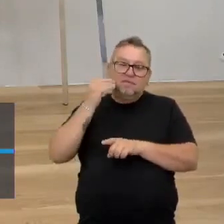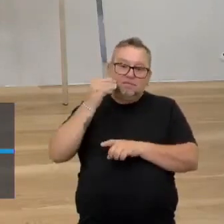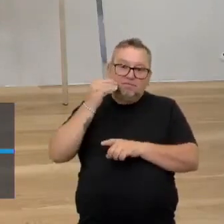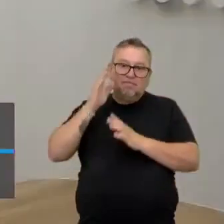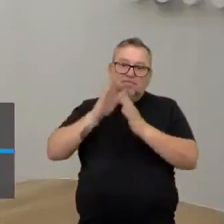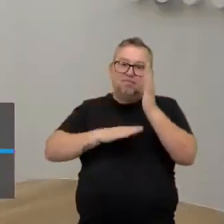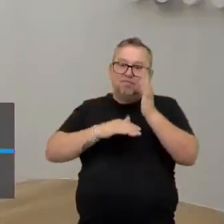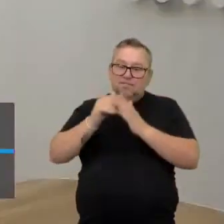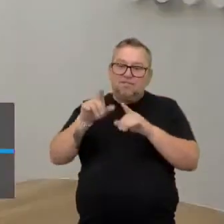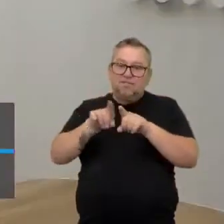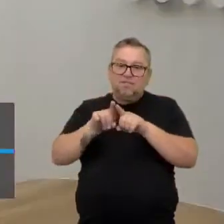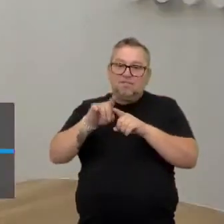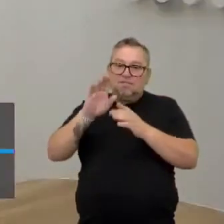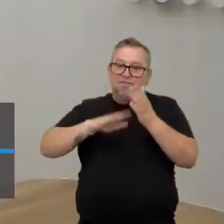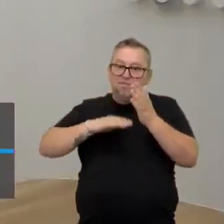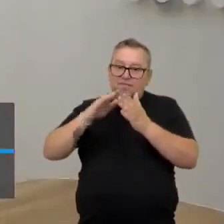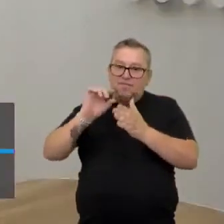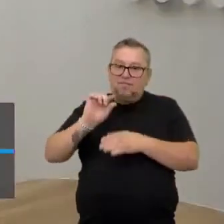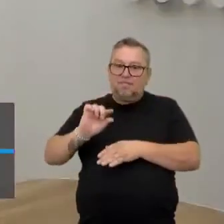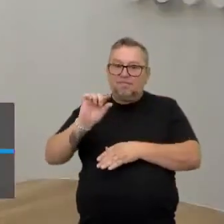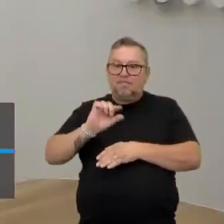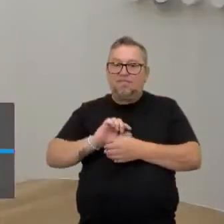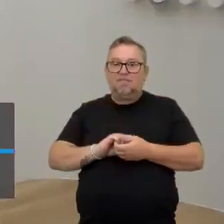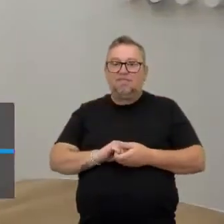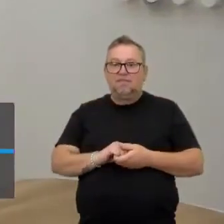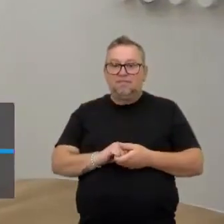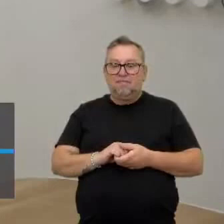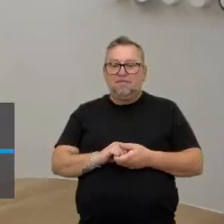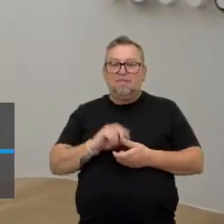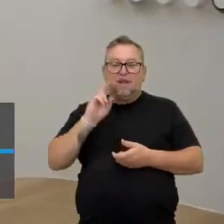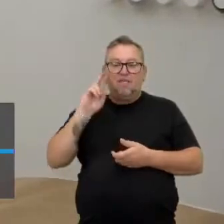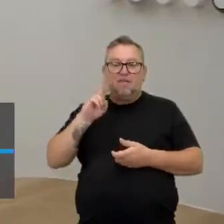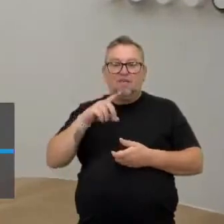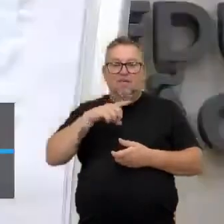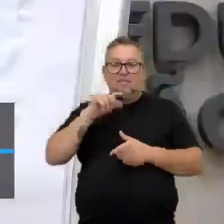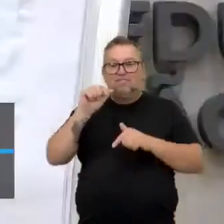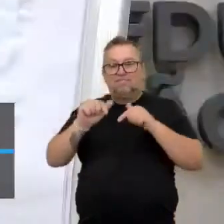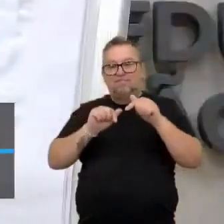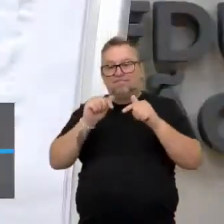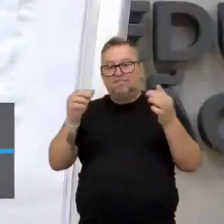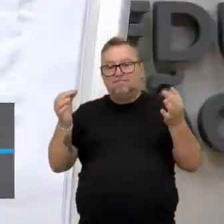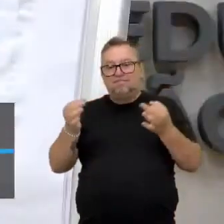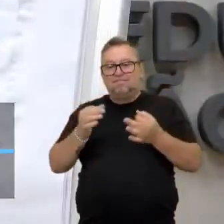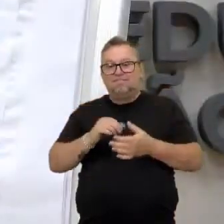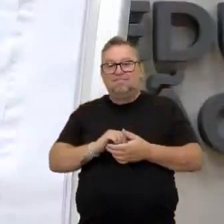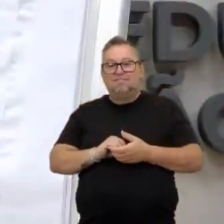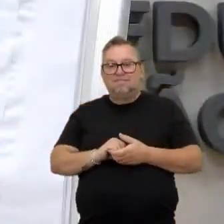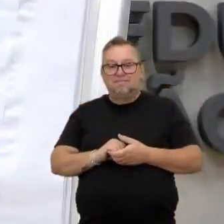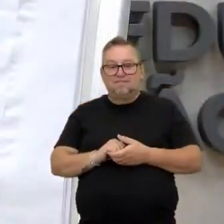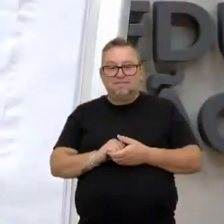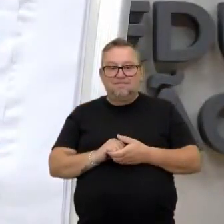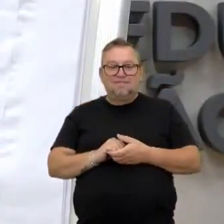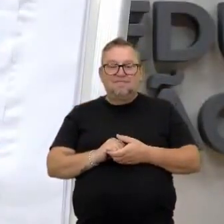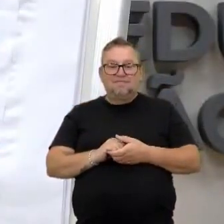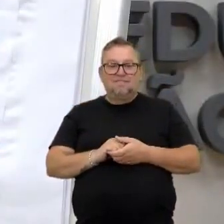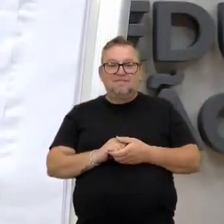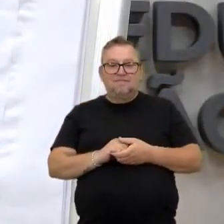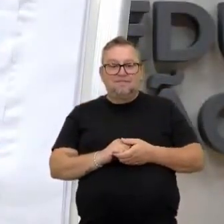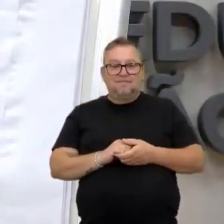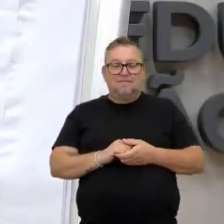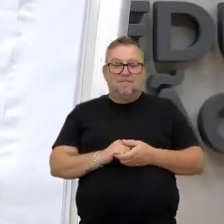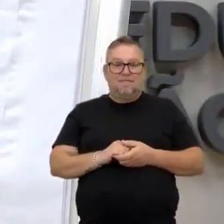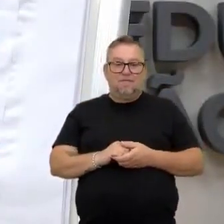tinta mesmo. Pega uma tinta, passa um pouco de água e vê se ela borra. E aí você tem o trabalho feito, finalizado, bonito e bonito